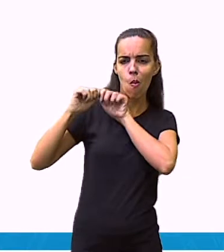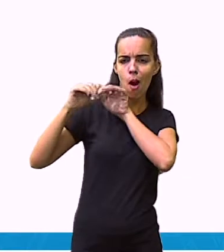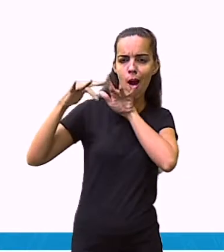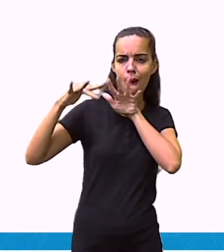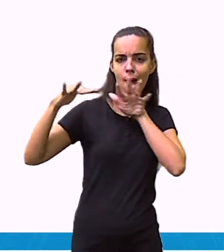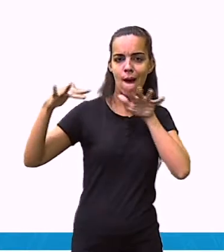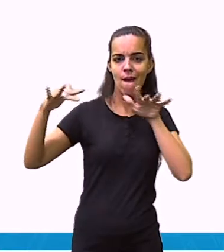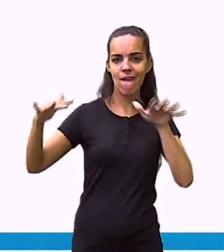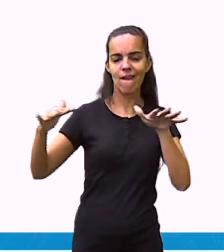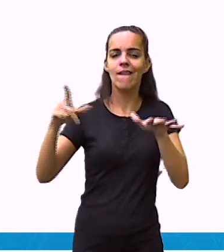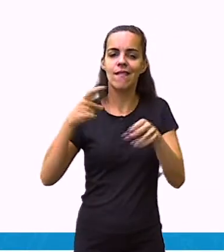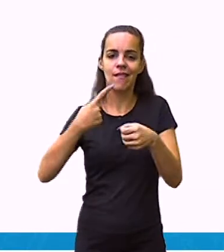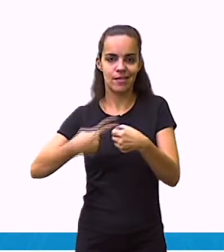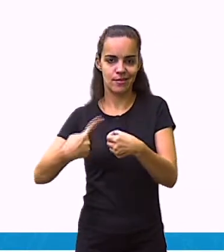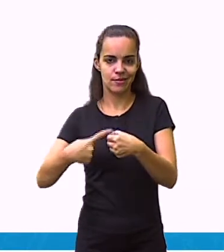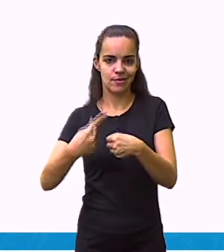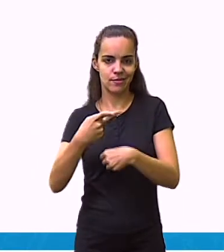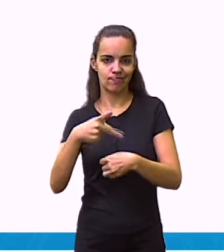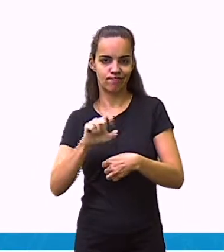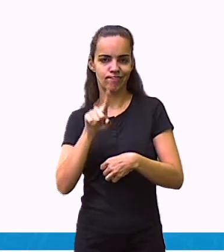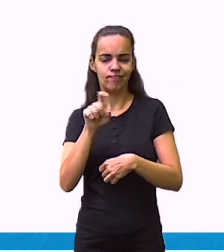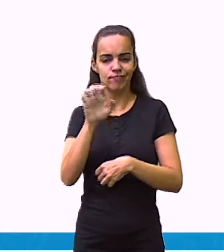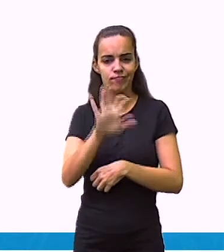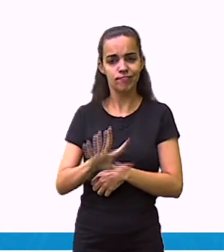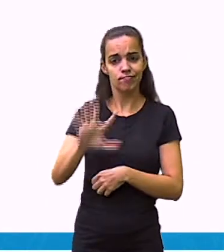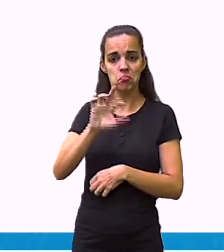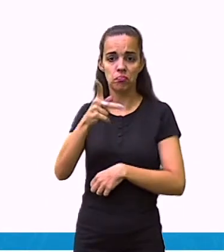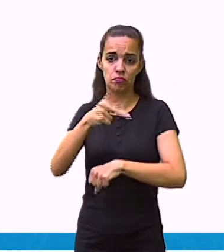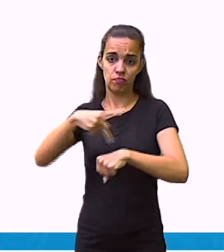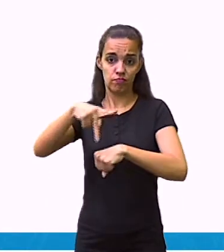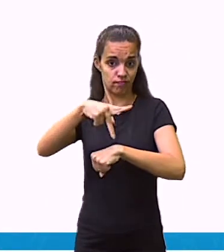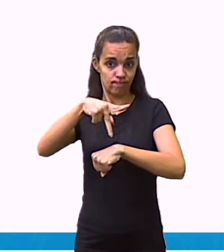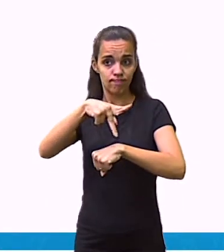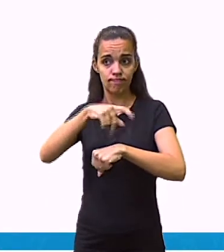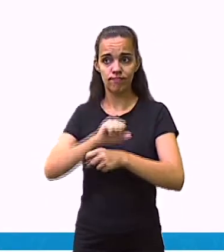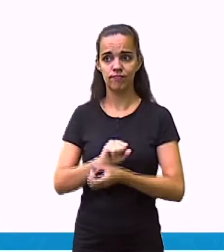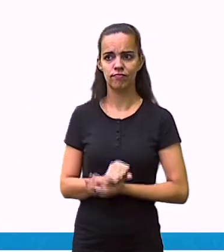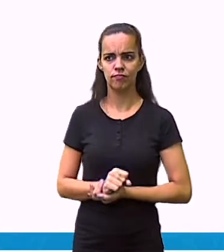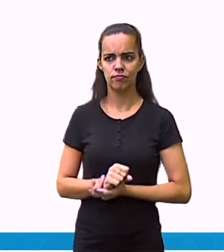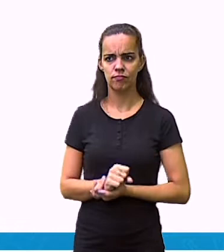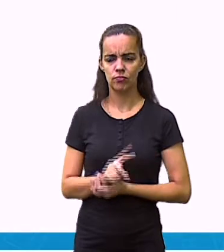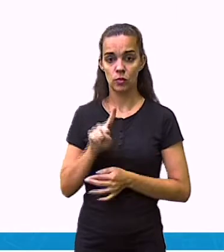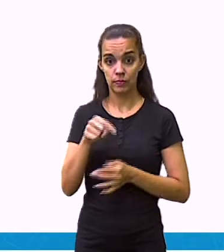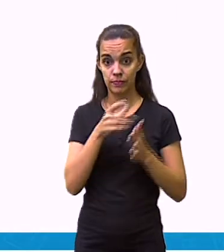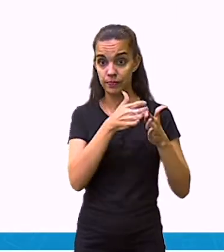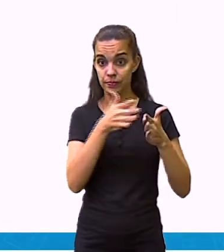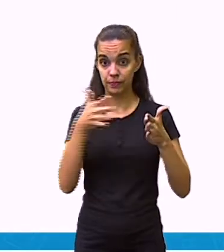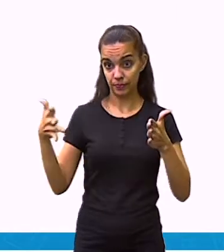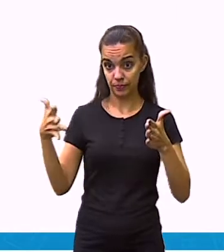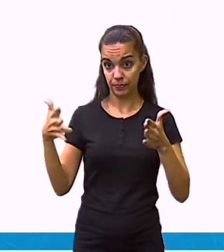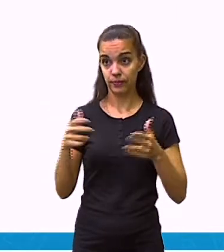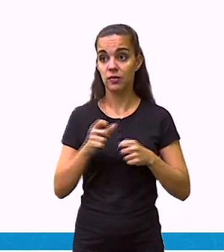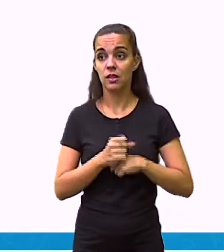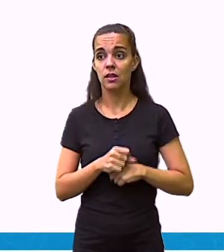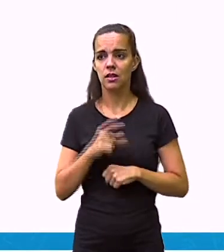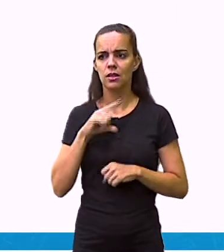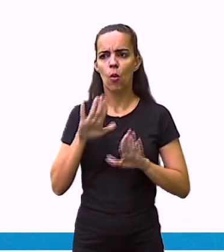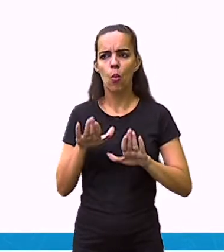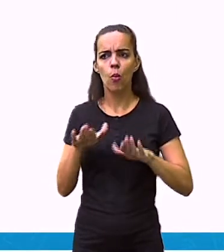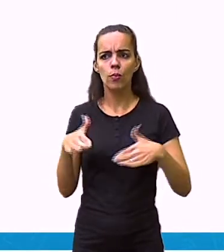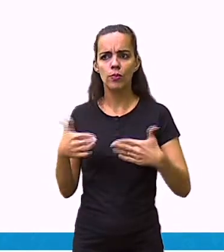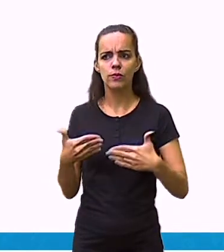sua cidade, o seu estado e o seu país. Neste período, quais são